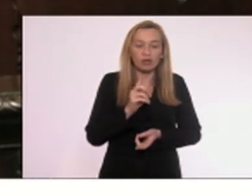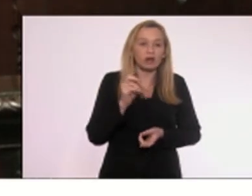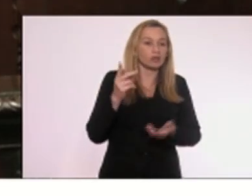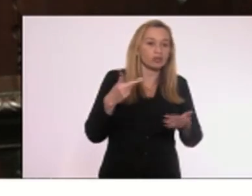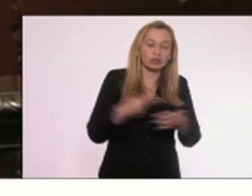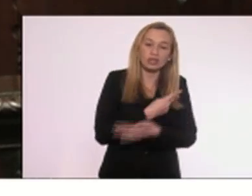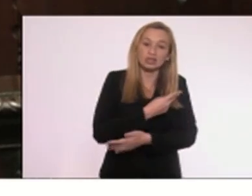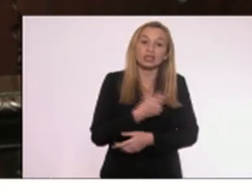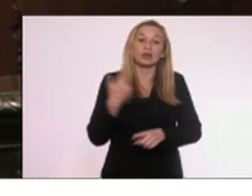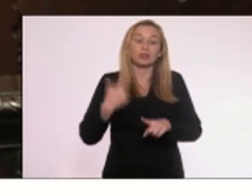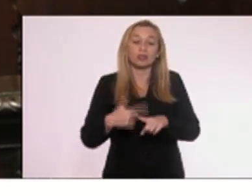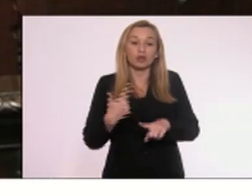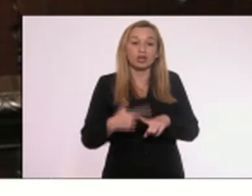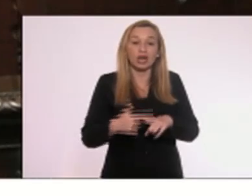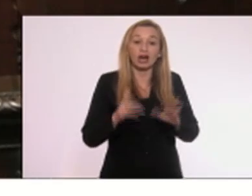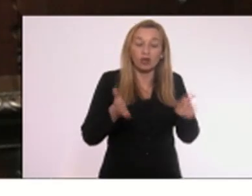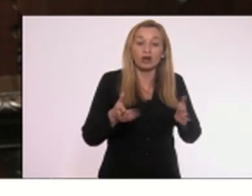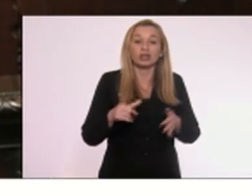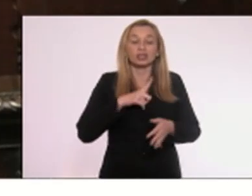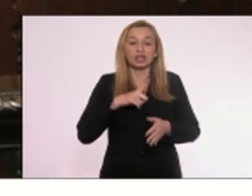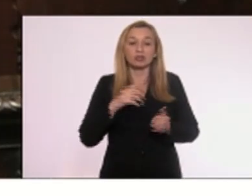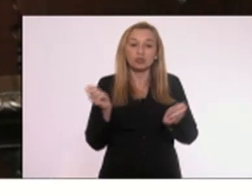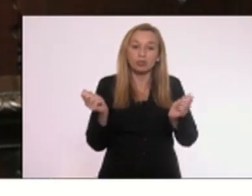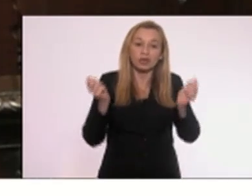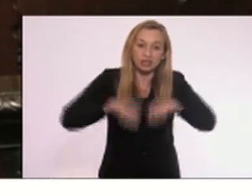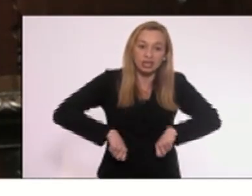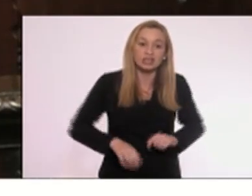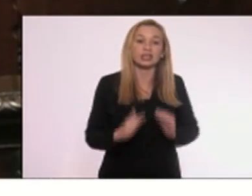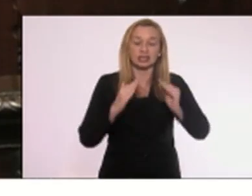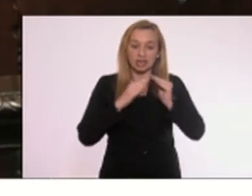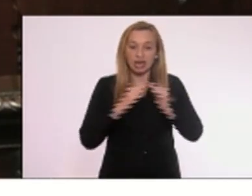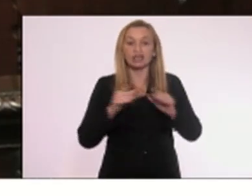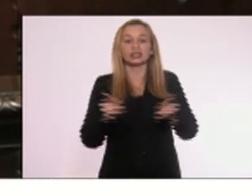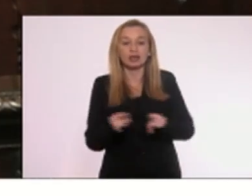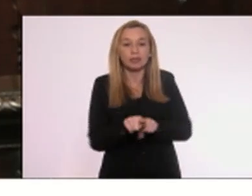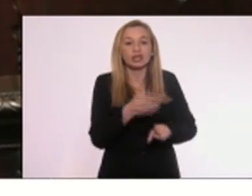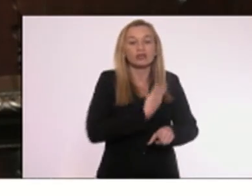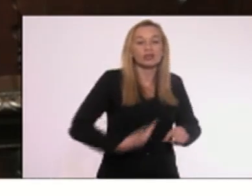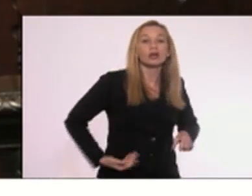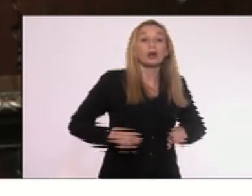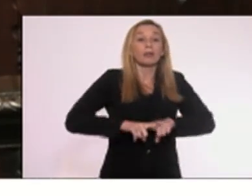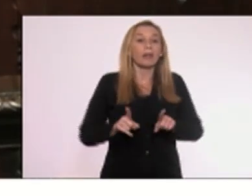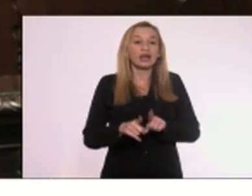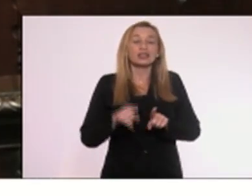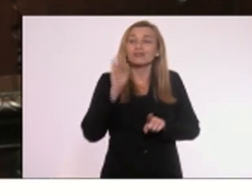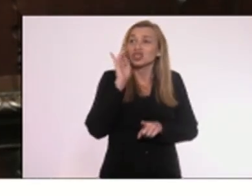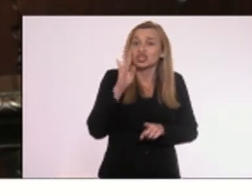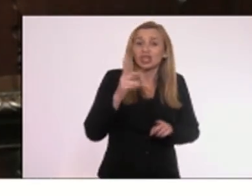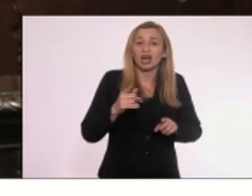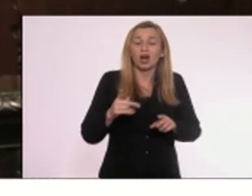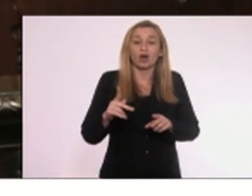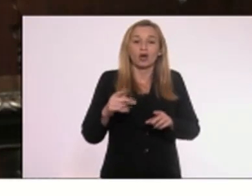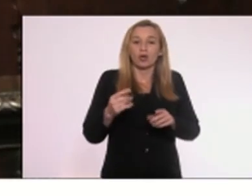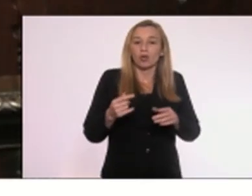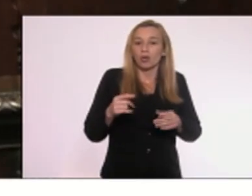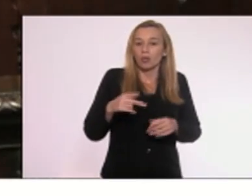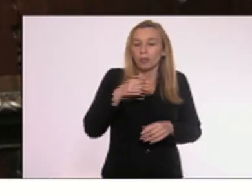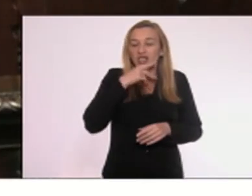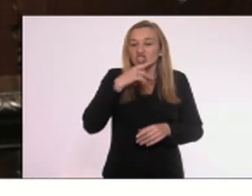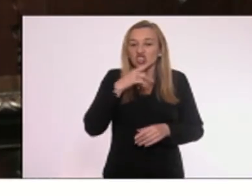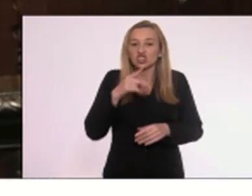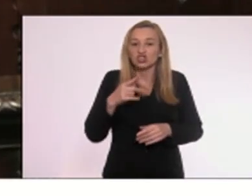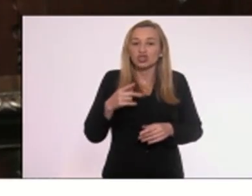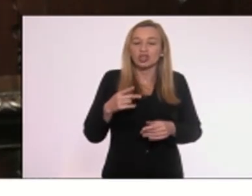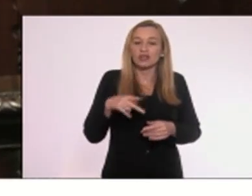austeridade do governador e dessa casa também, mas é inimaginável um partido que se diz defensor do servidor